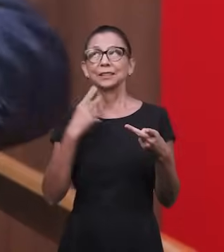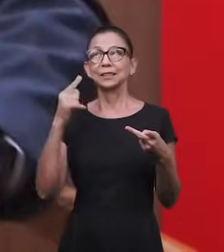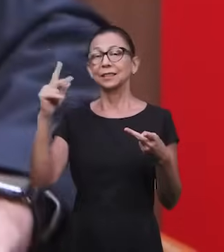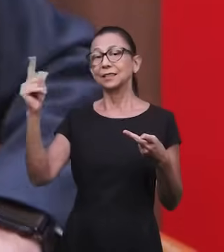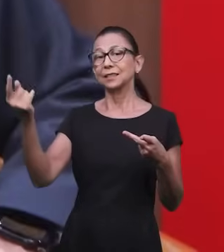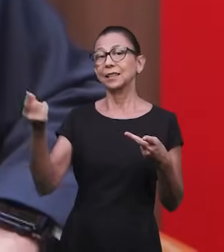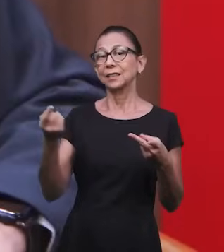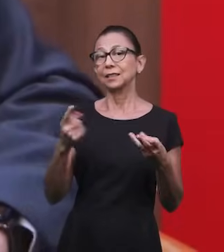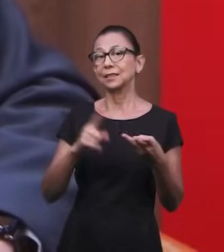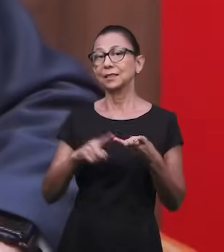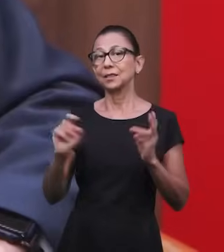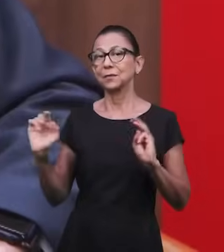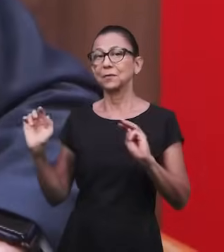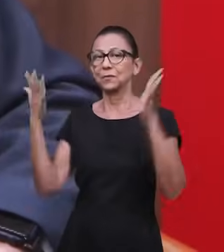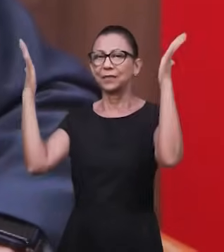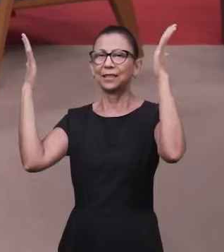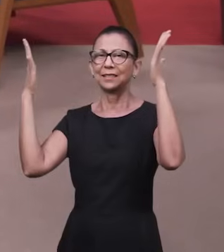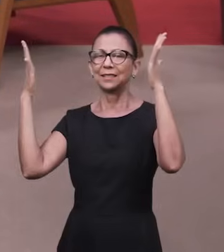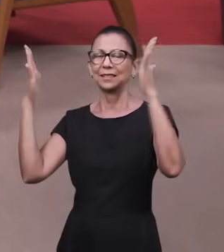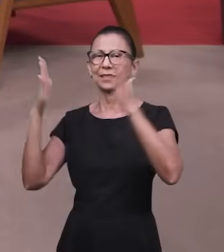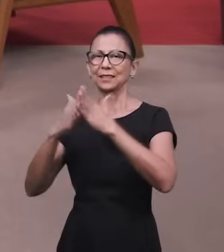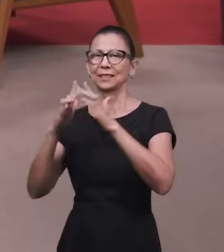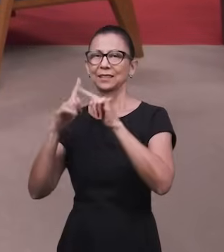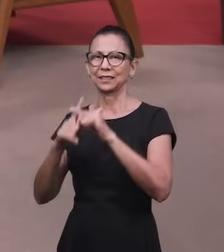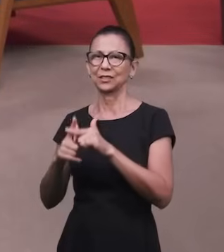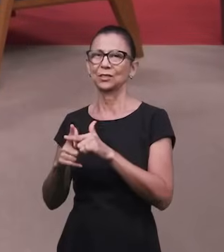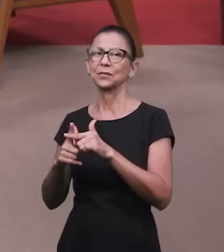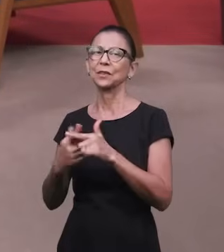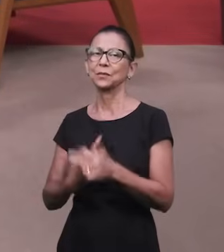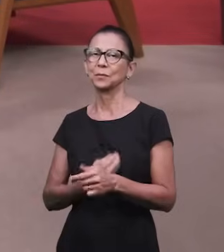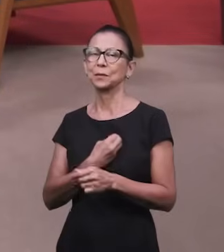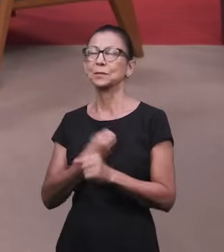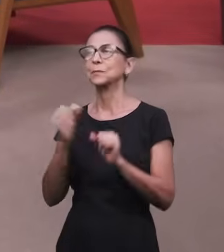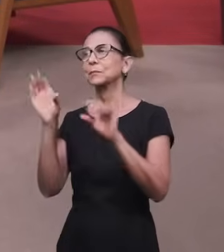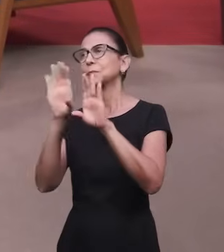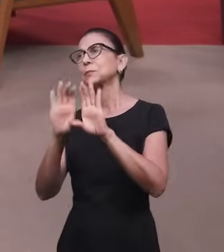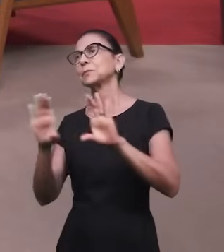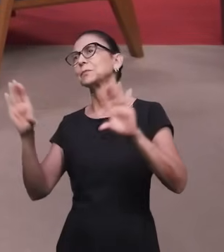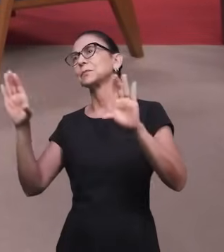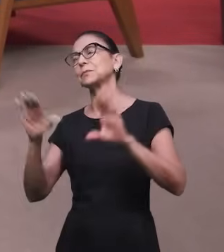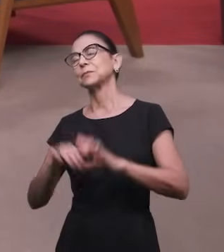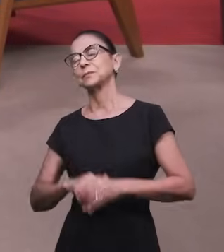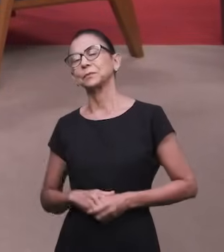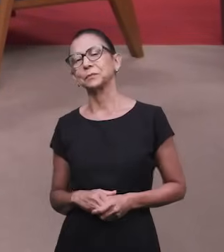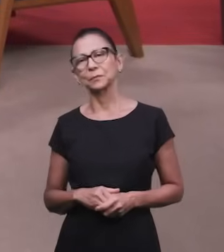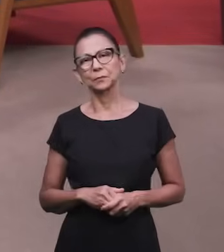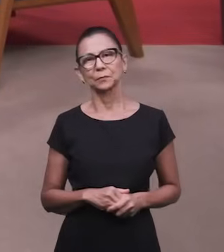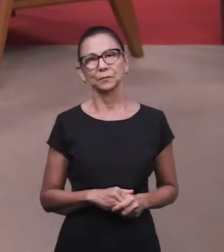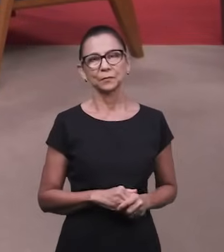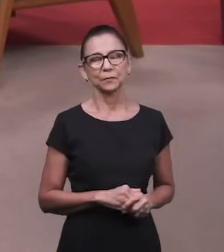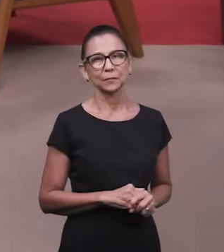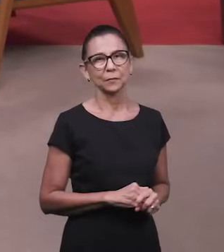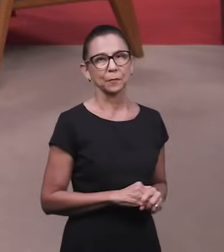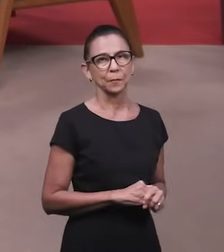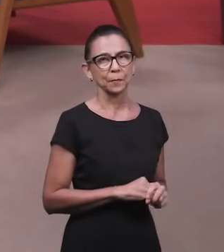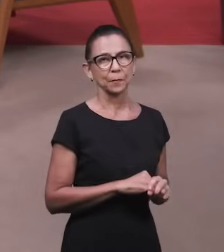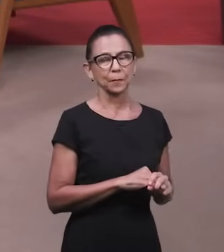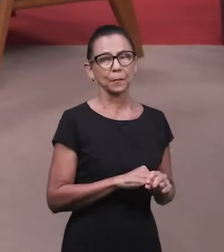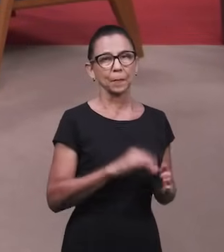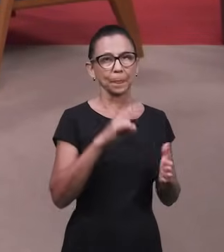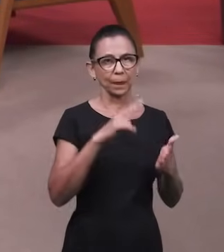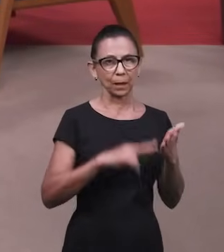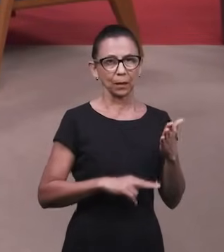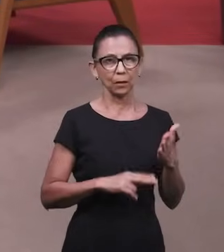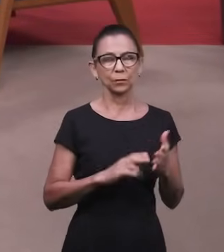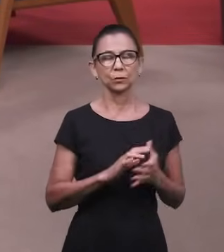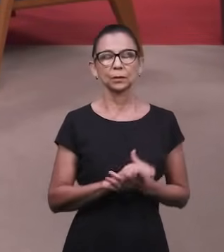a igreja fiel participaria. Glória a Jesus, louvado seja o nome do Senhor. Eu vou ler um texto agora no Evangelho